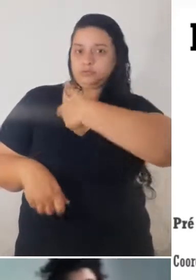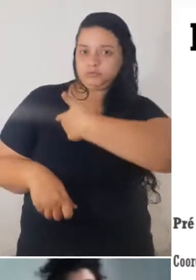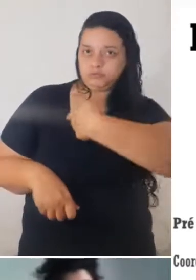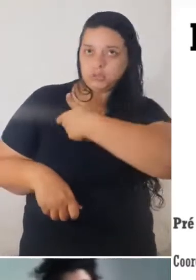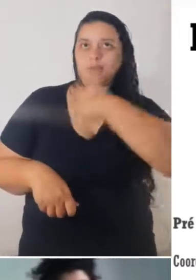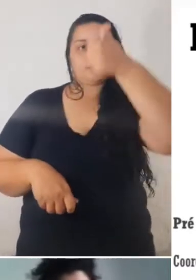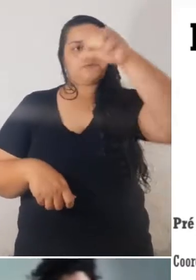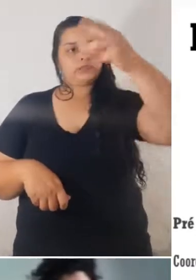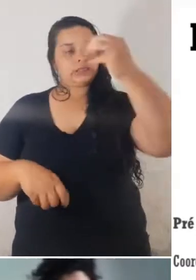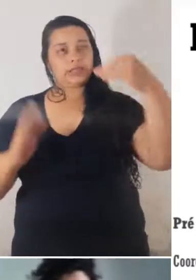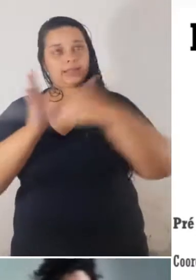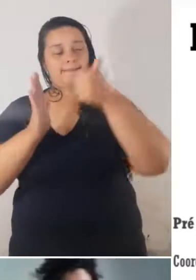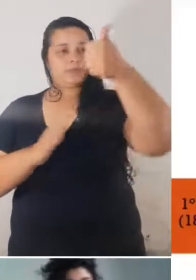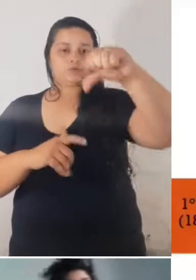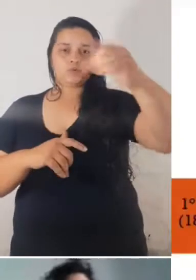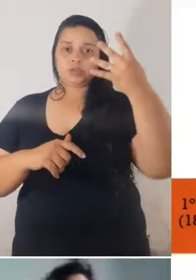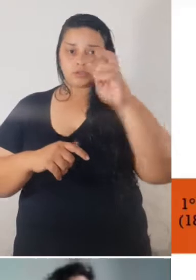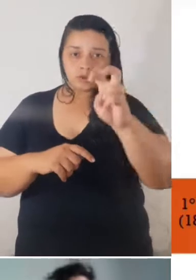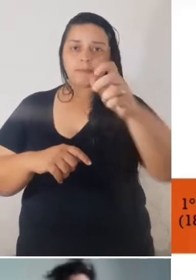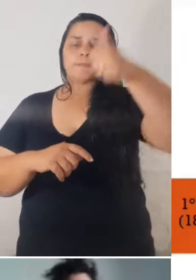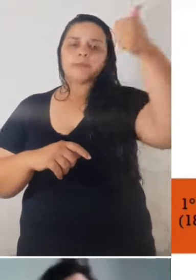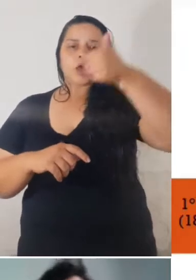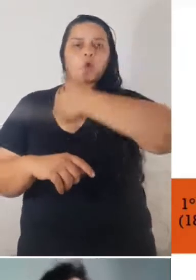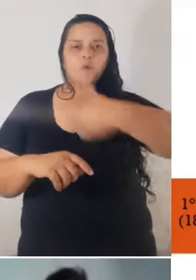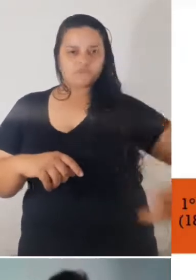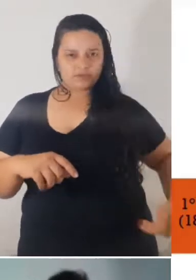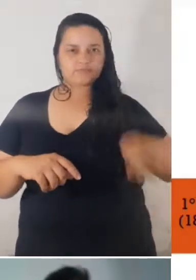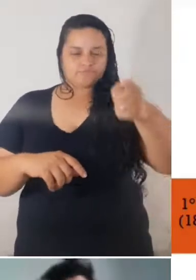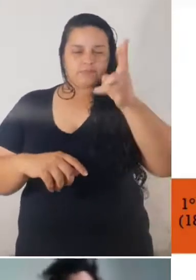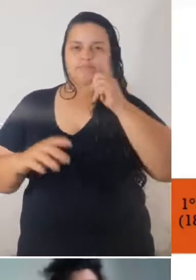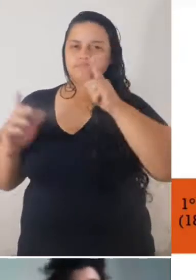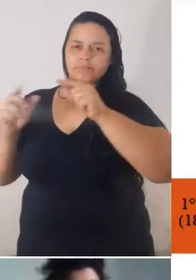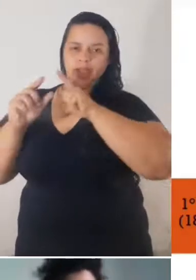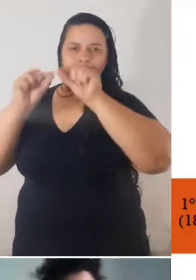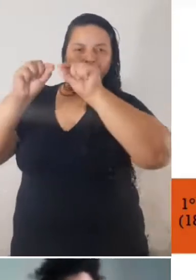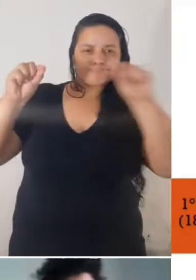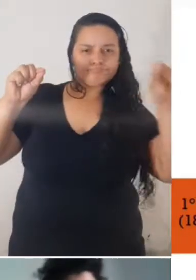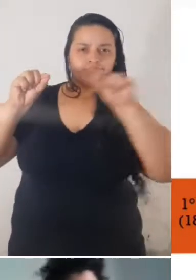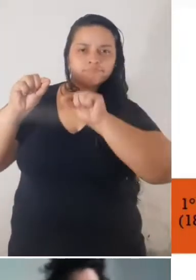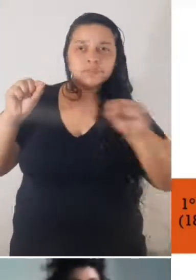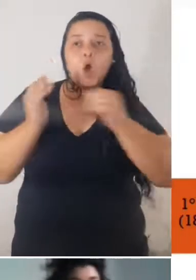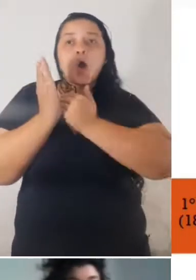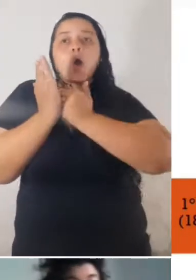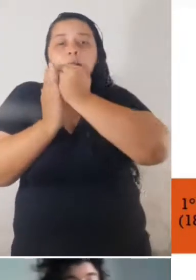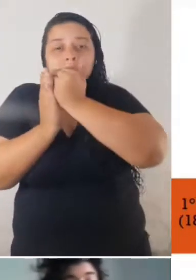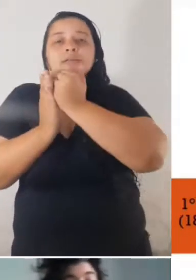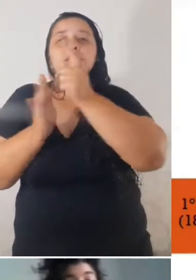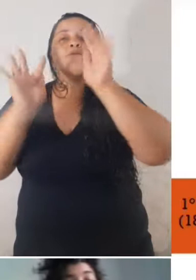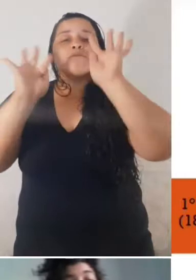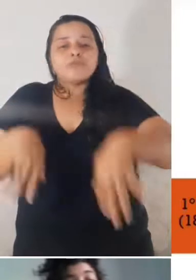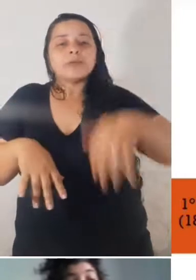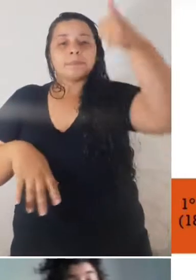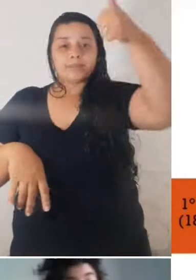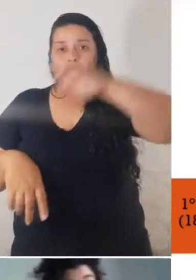a 1945. Esse primeiro governo Vargas, como nos mostra a linha do tempo, ele se